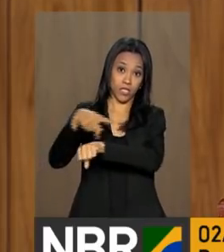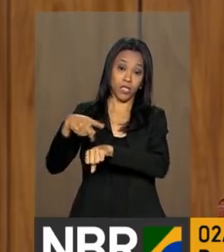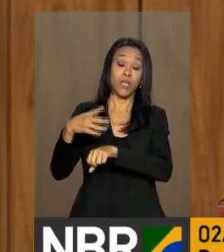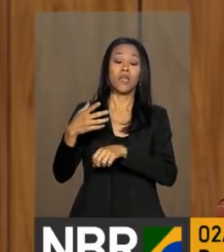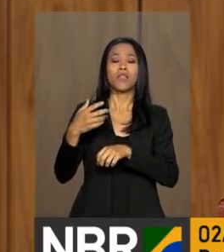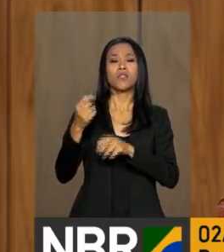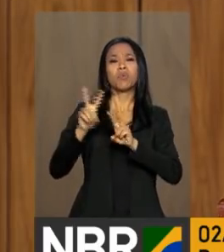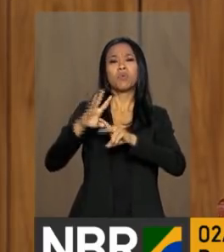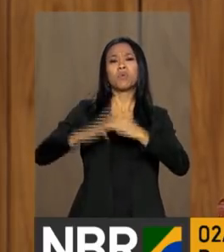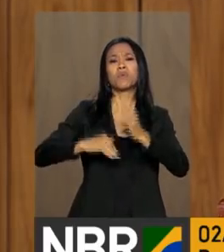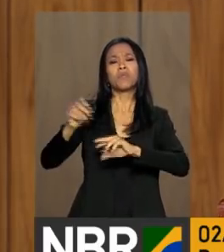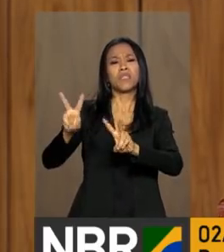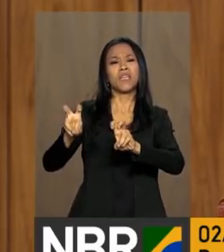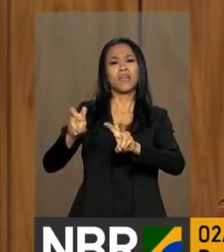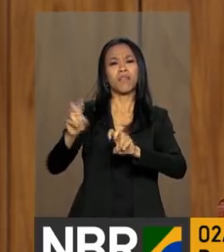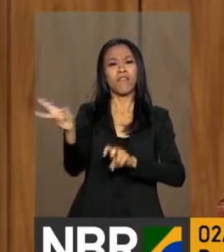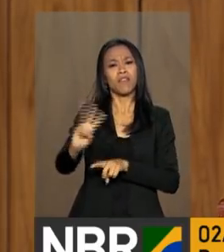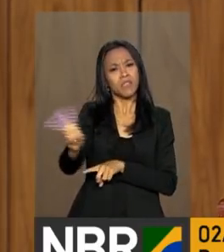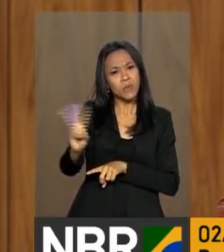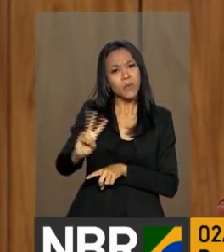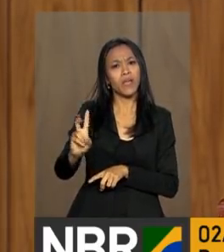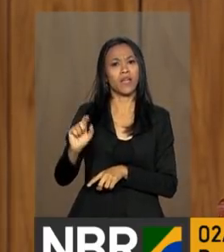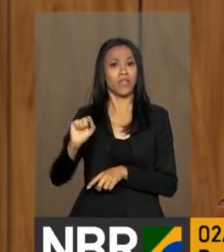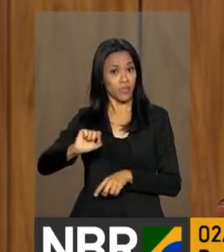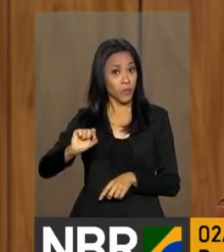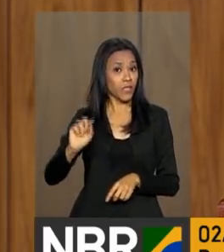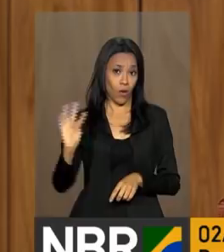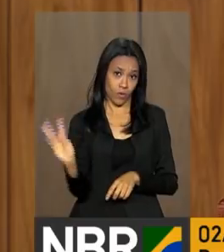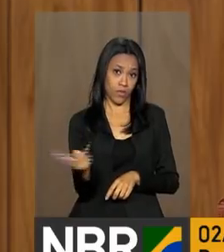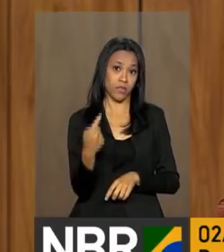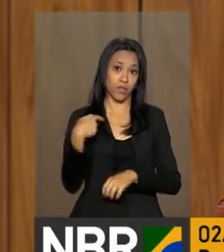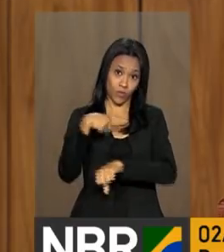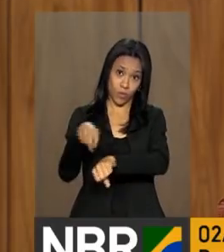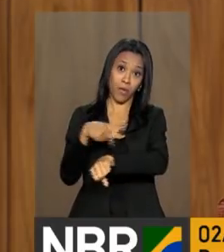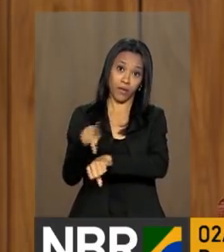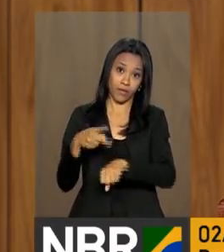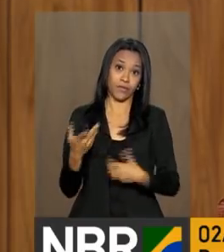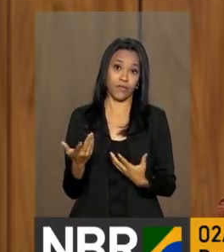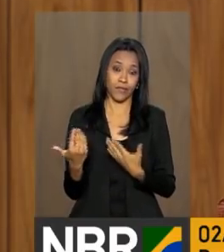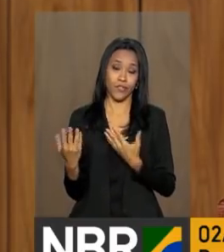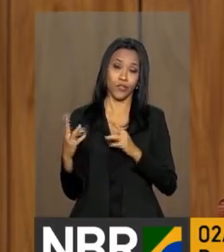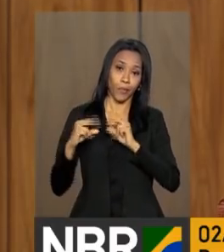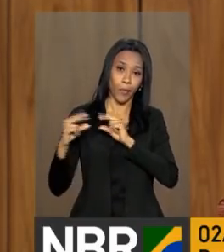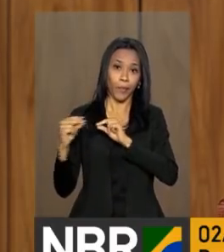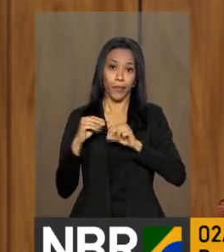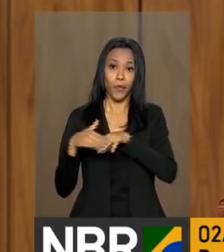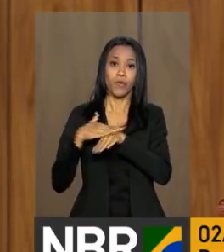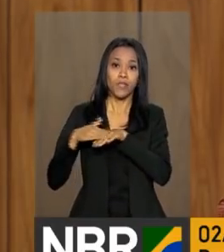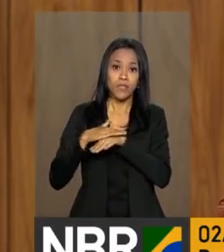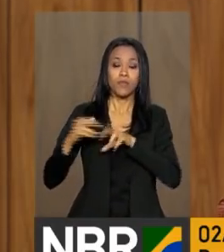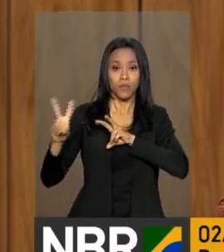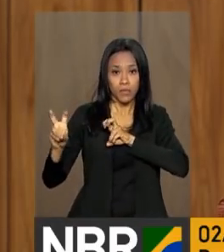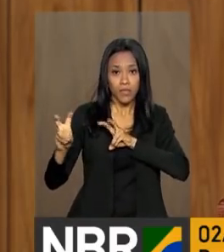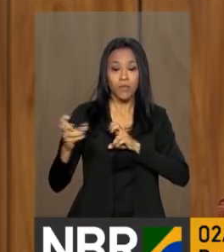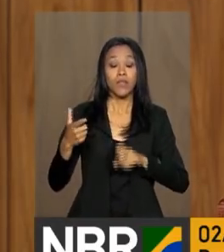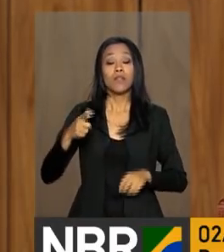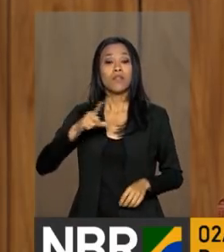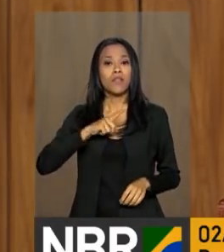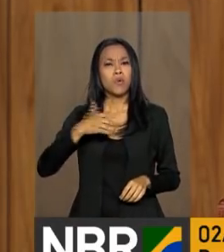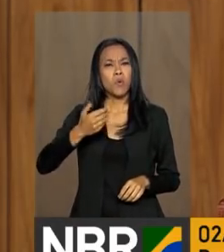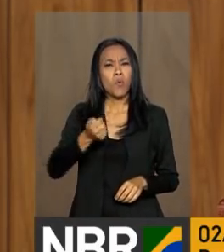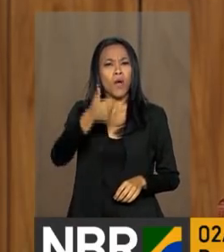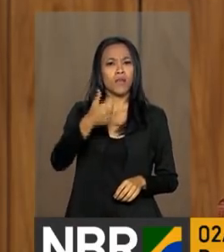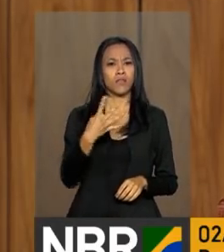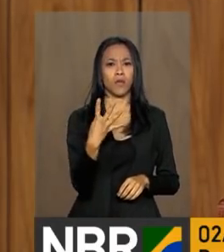Venezuela e a nossa preocupação com o que acontece na Venezuela, registrando que hoje temos entre quase 40